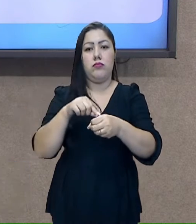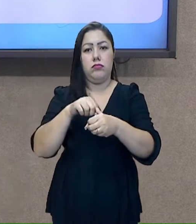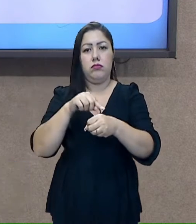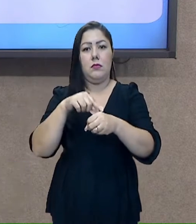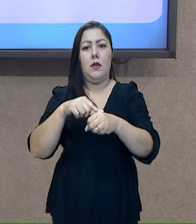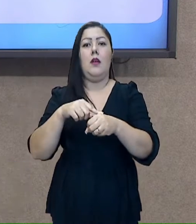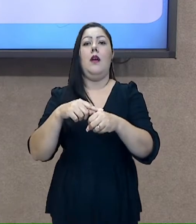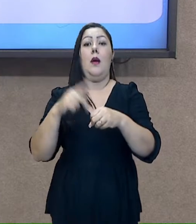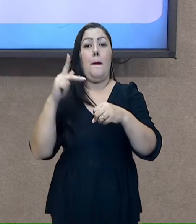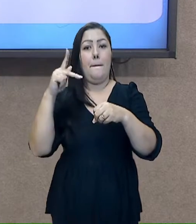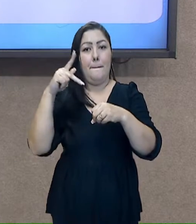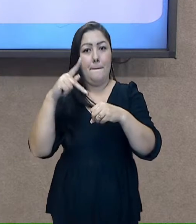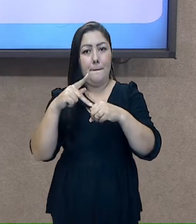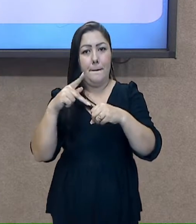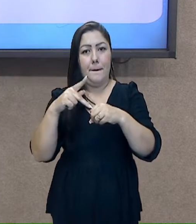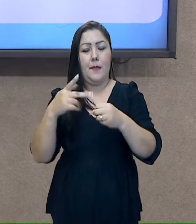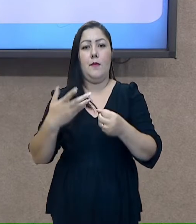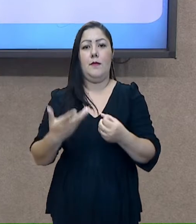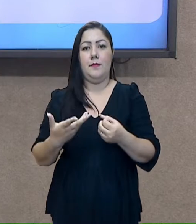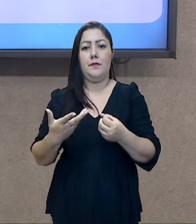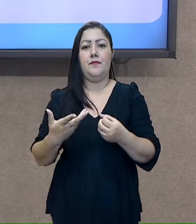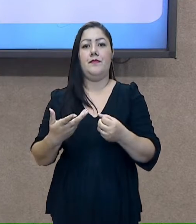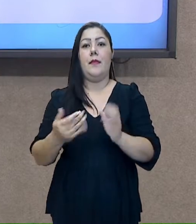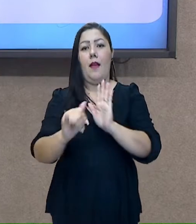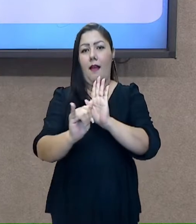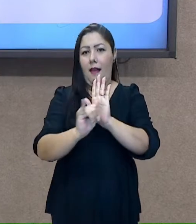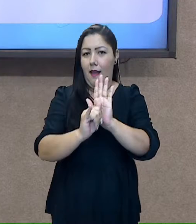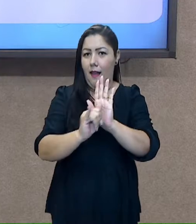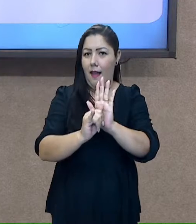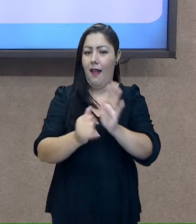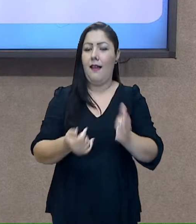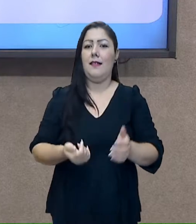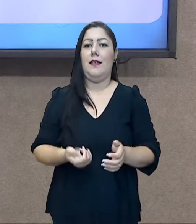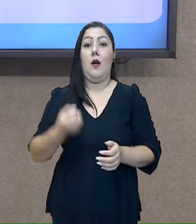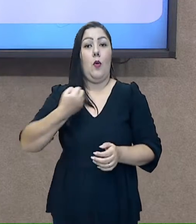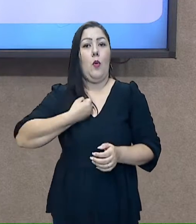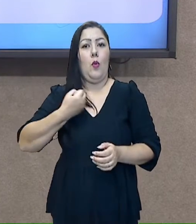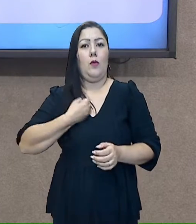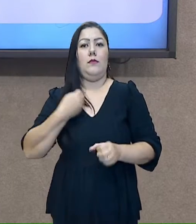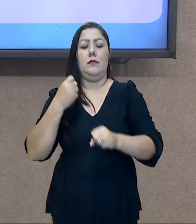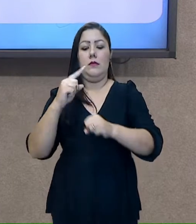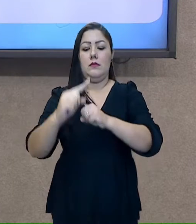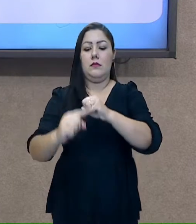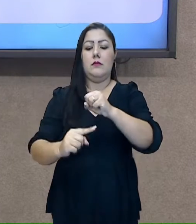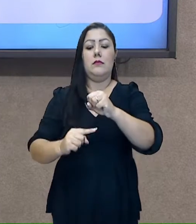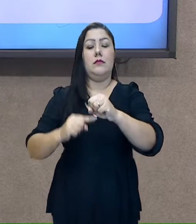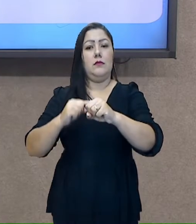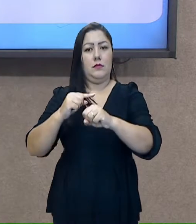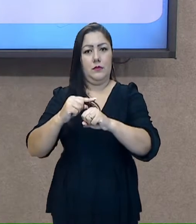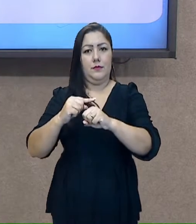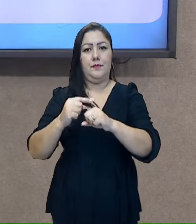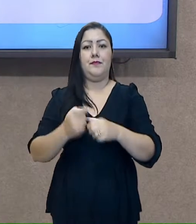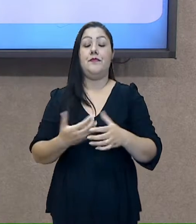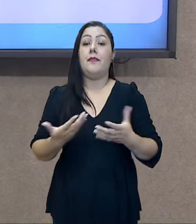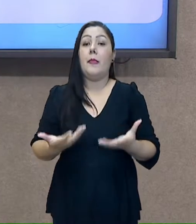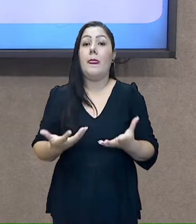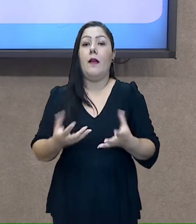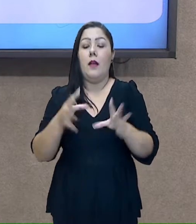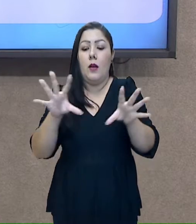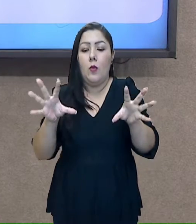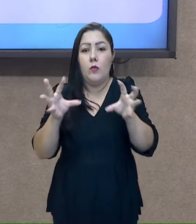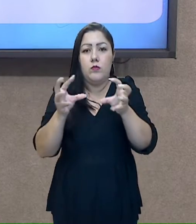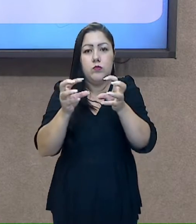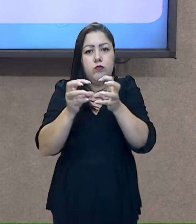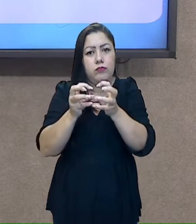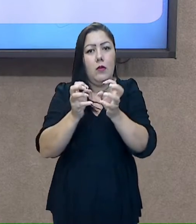atômico, é a sua identidade. Então, quando há uma reunião, um